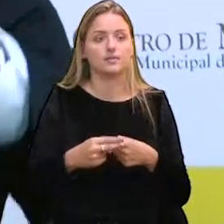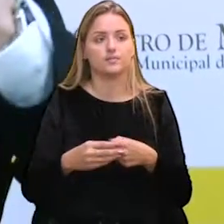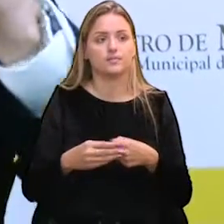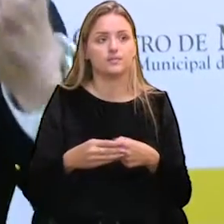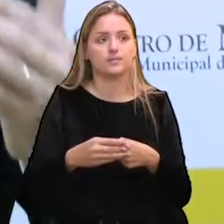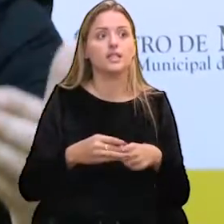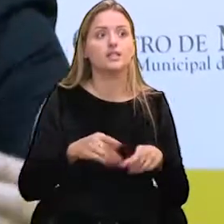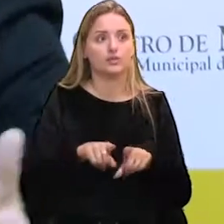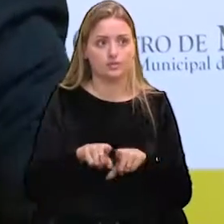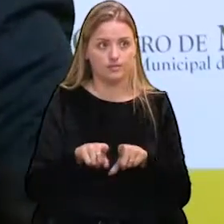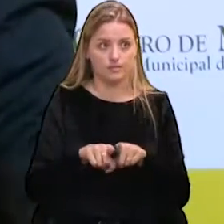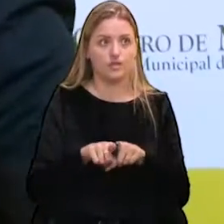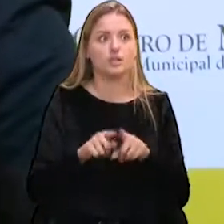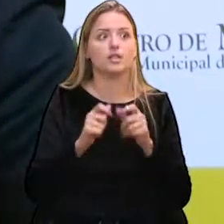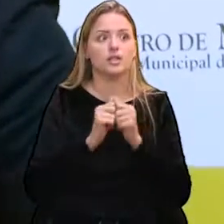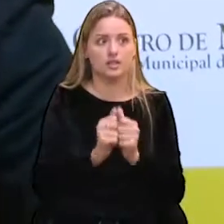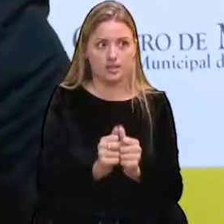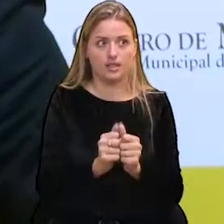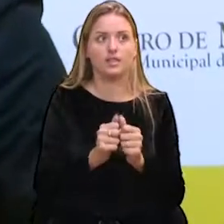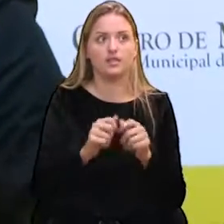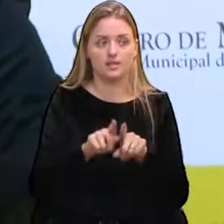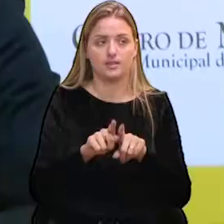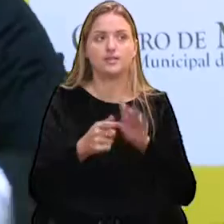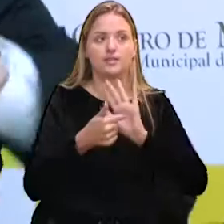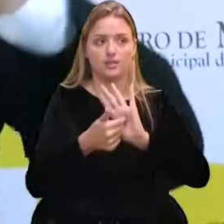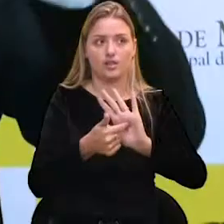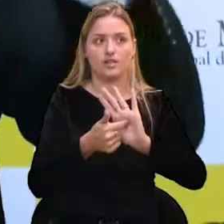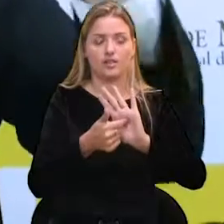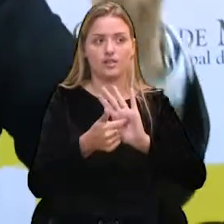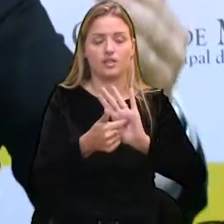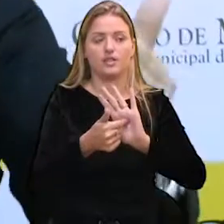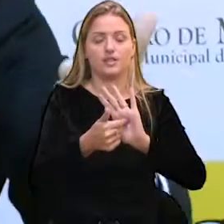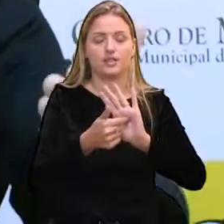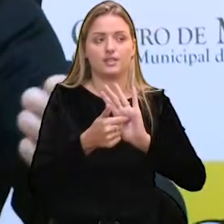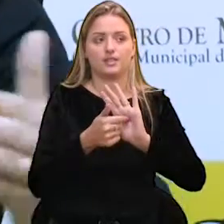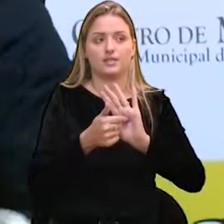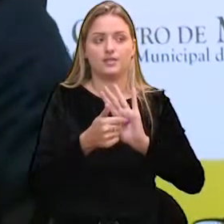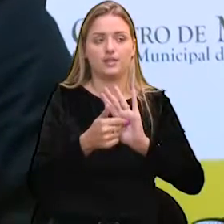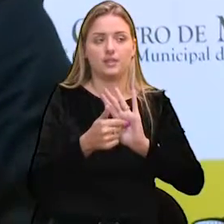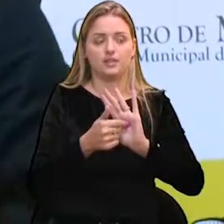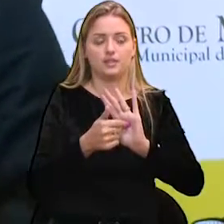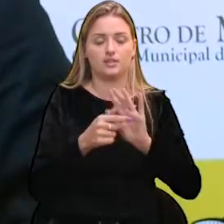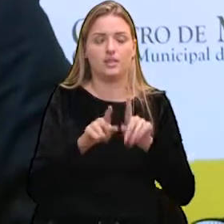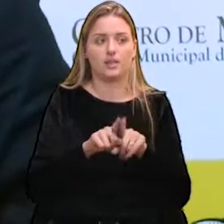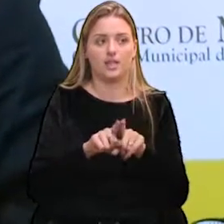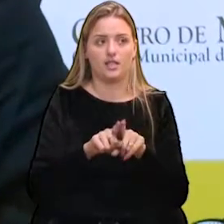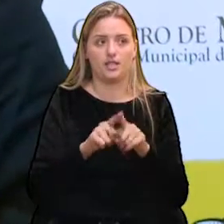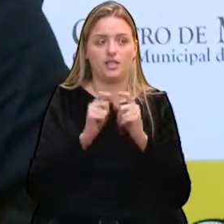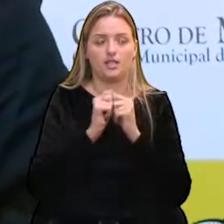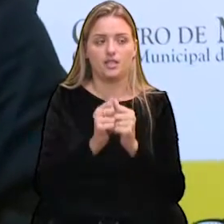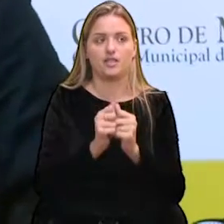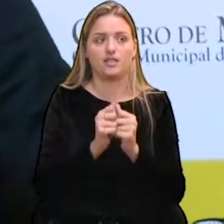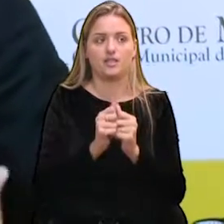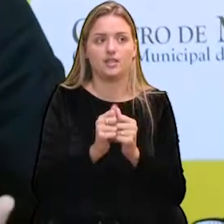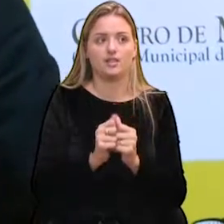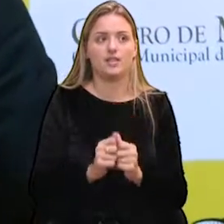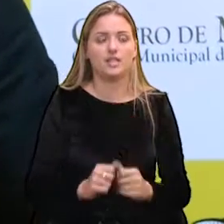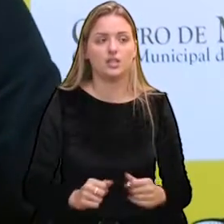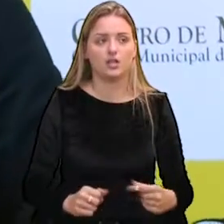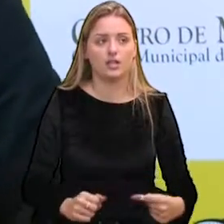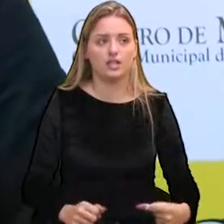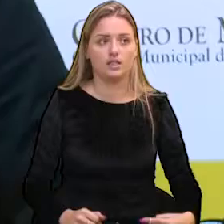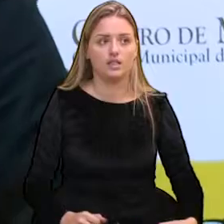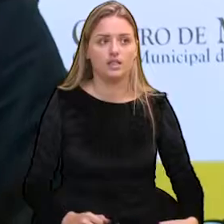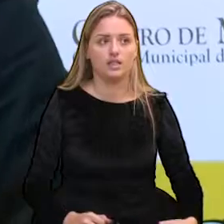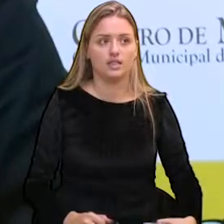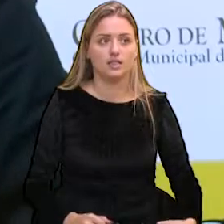conhecer os processos produtivos, a história dessa empresa, aonde ela pretende chegar, enfim, tem toda essa possibilidade que agora nós vamos